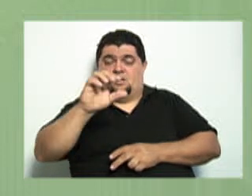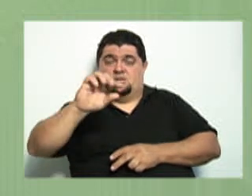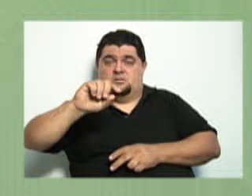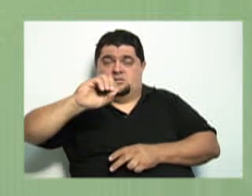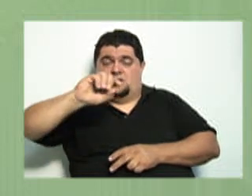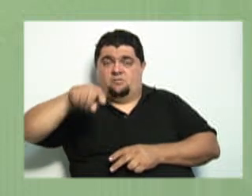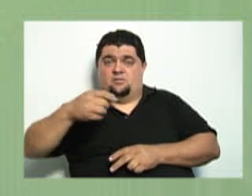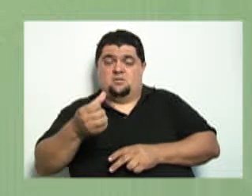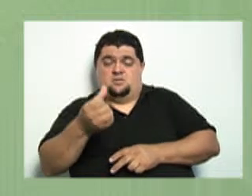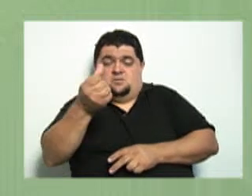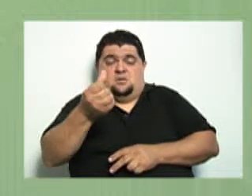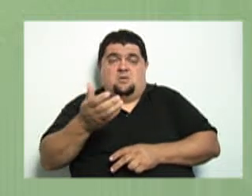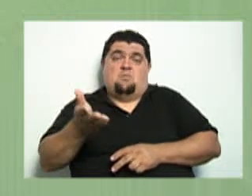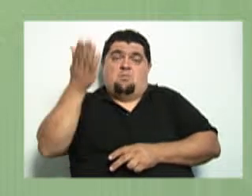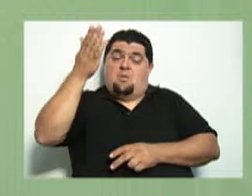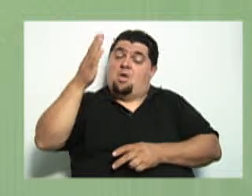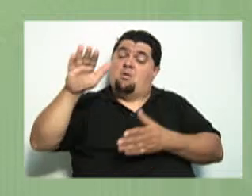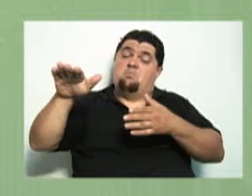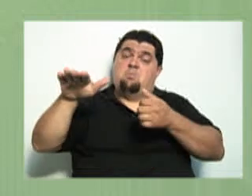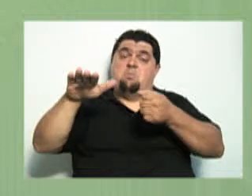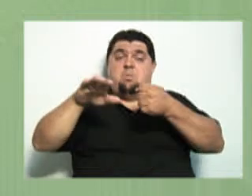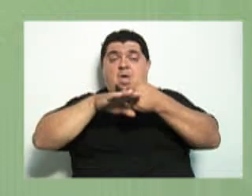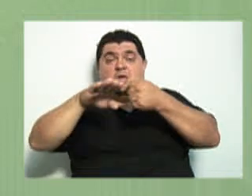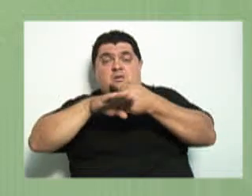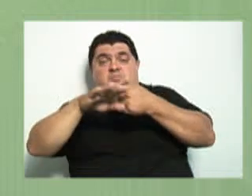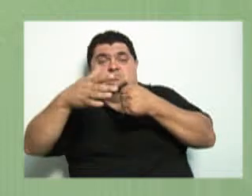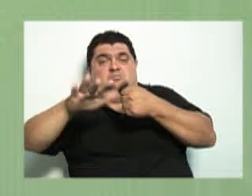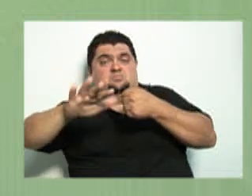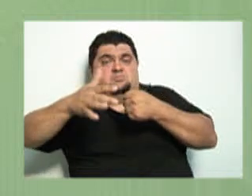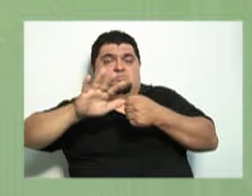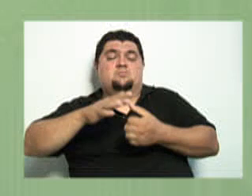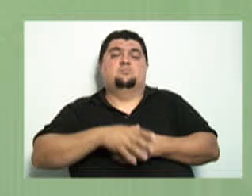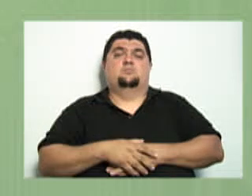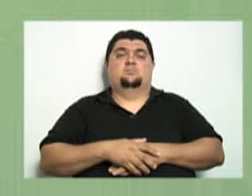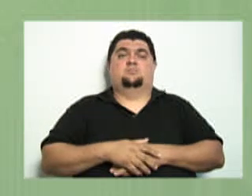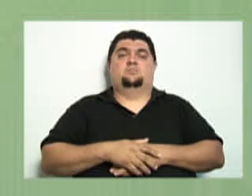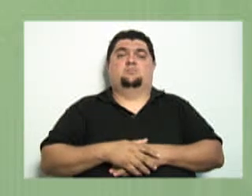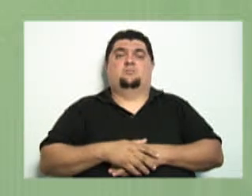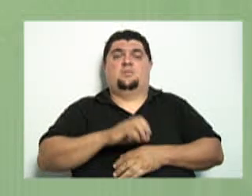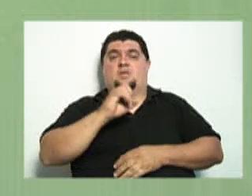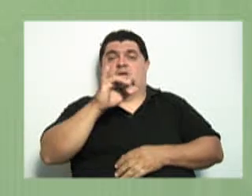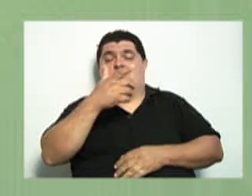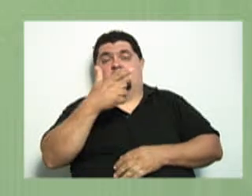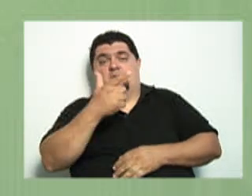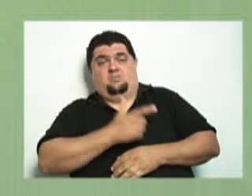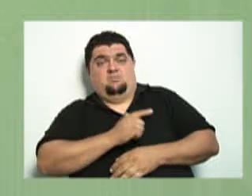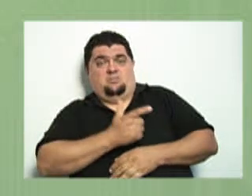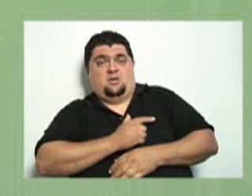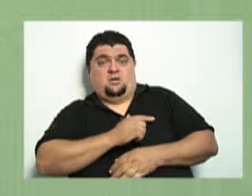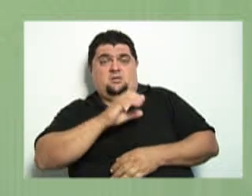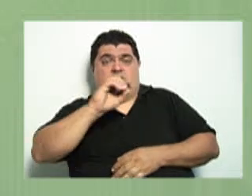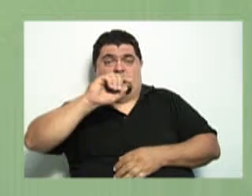ele é considerado um resultado médio. Então, nós temos um resultado médio quando eu tenho um resultado de